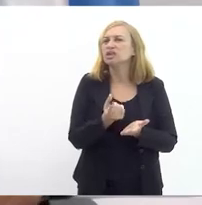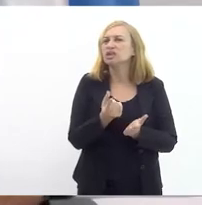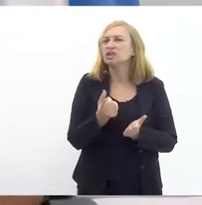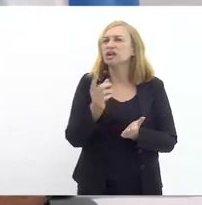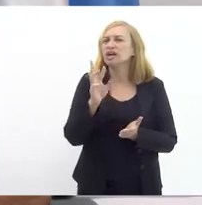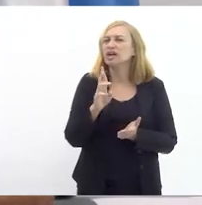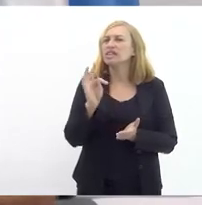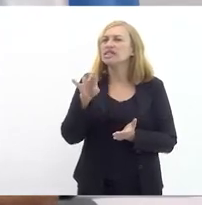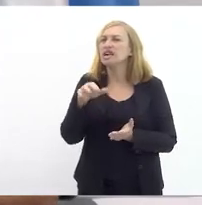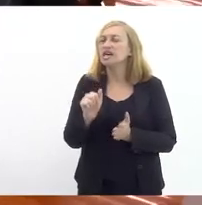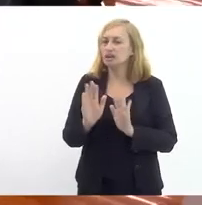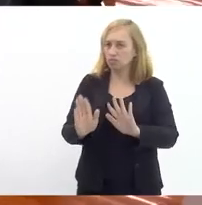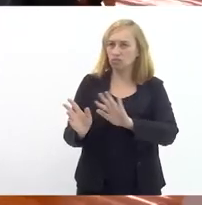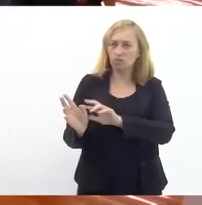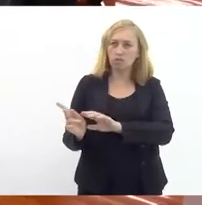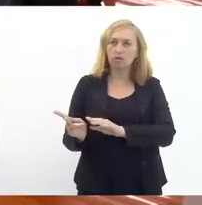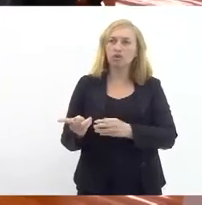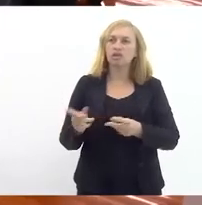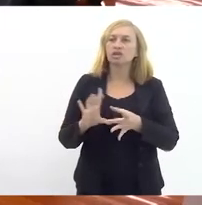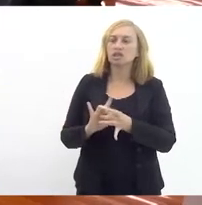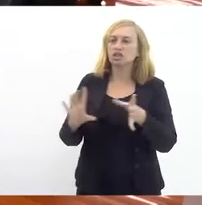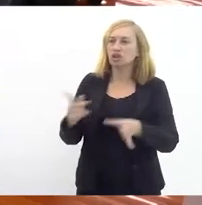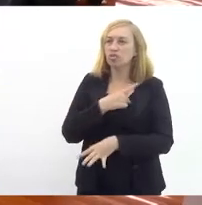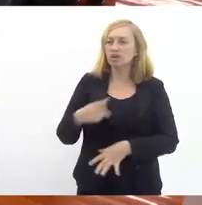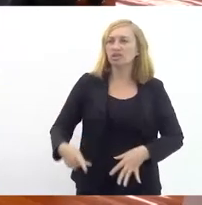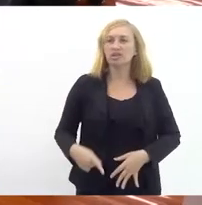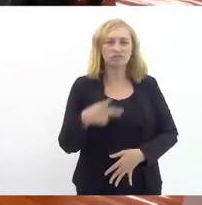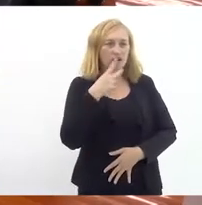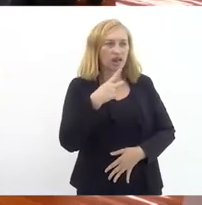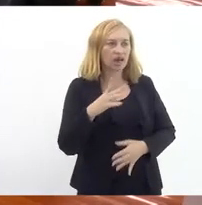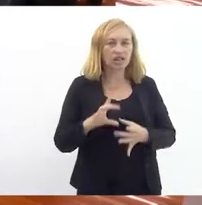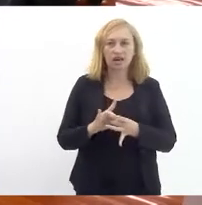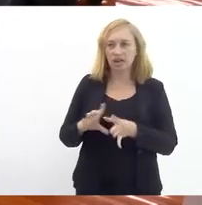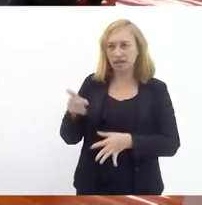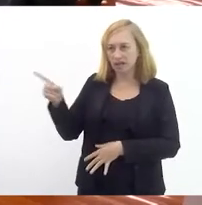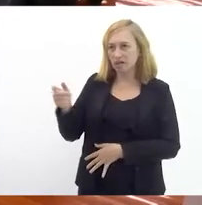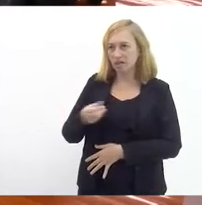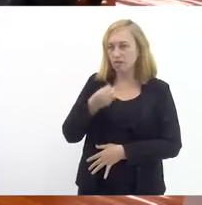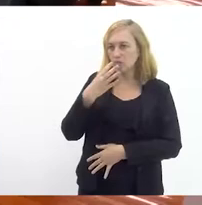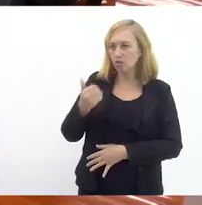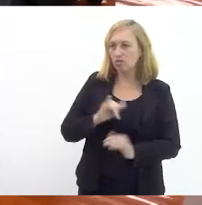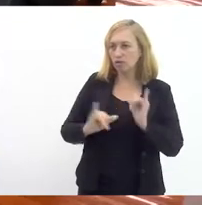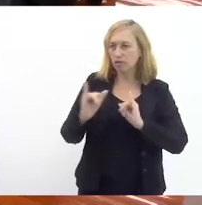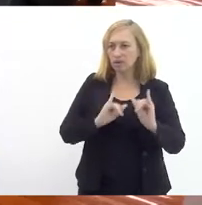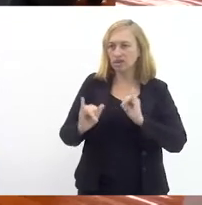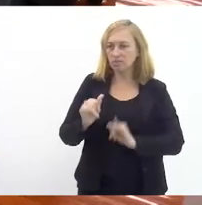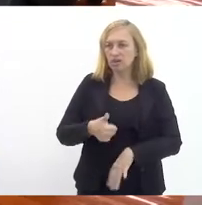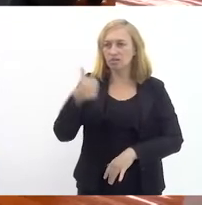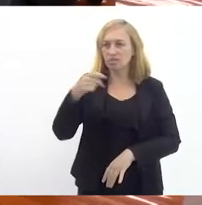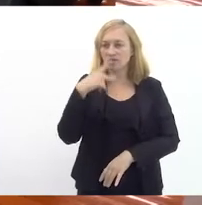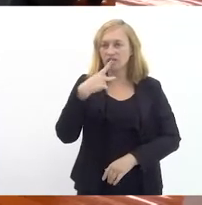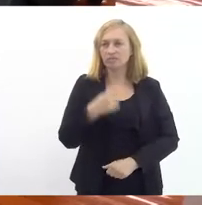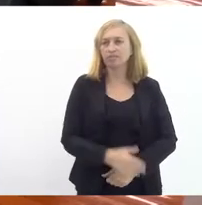porque como se trata de informação da outra Câmara, eu acho que o presidente ele vai ter essa informação mais apurada.